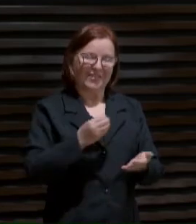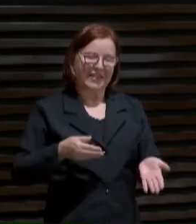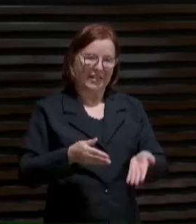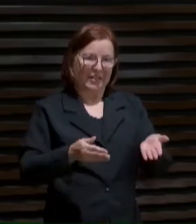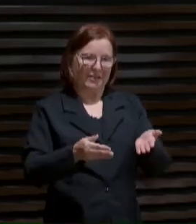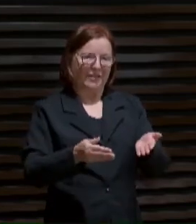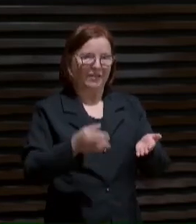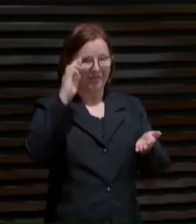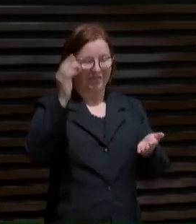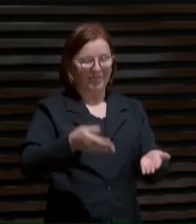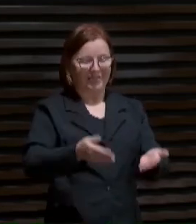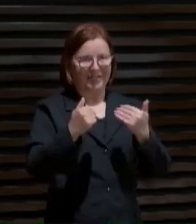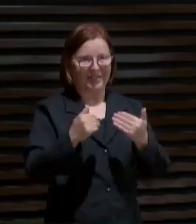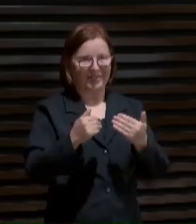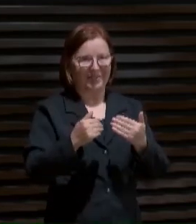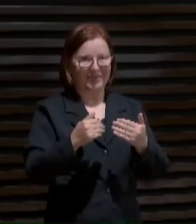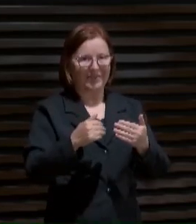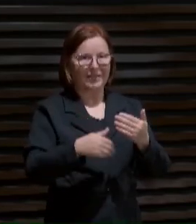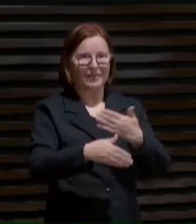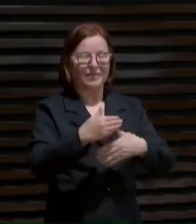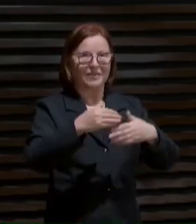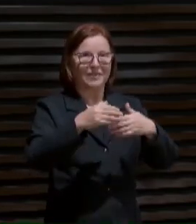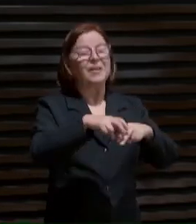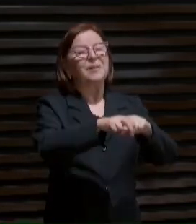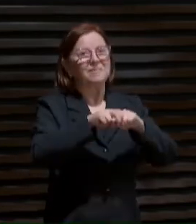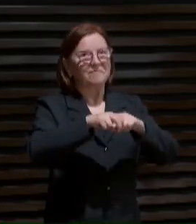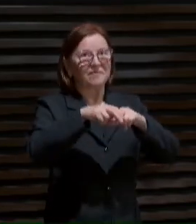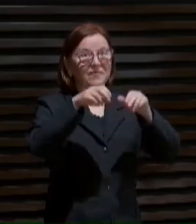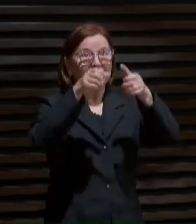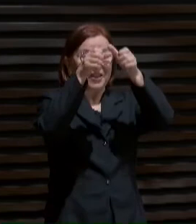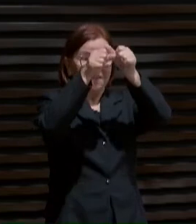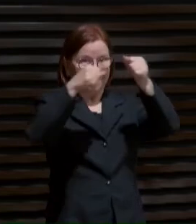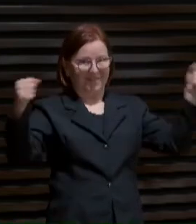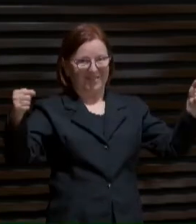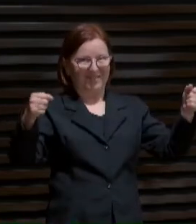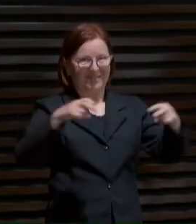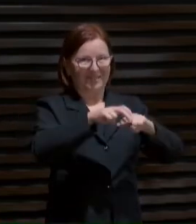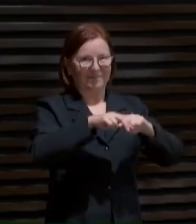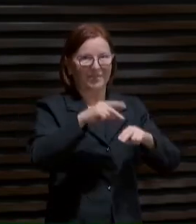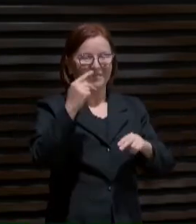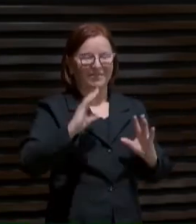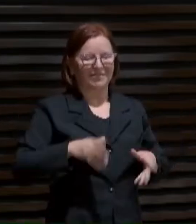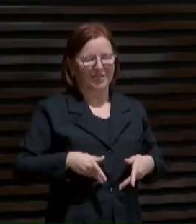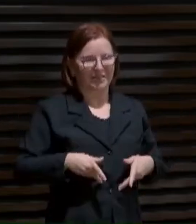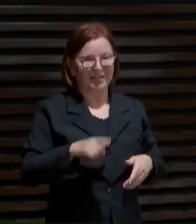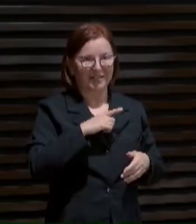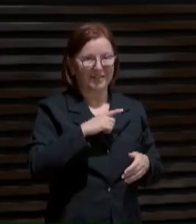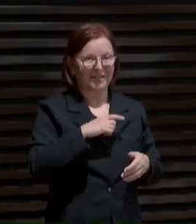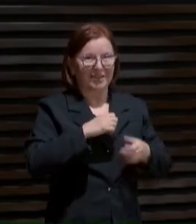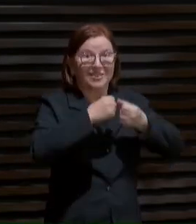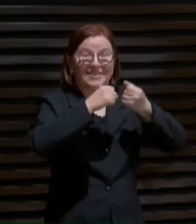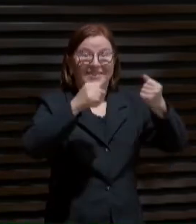pelo véu Isto é pela sua carne e tendo um grande sacerdote sobre a casa